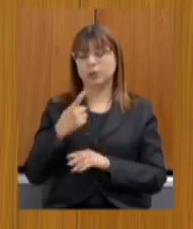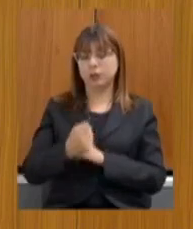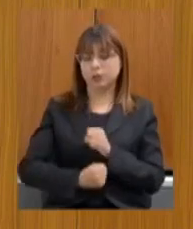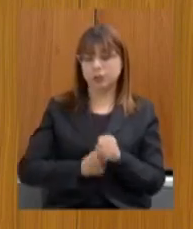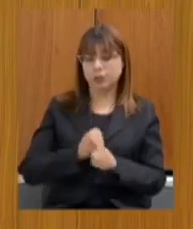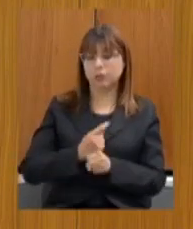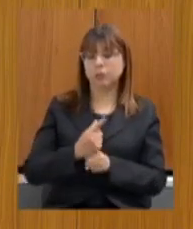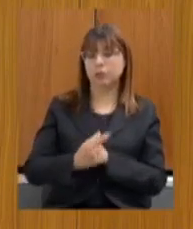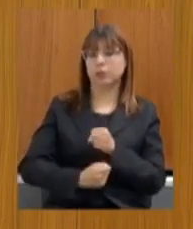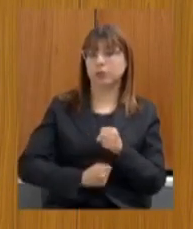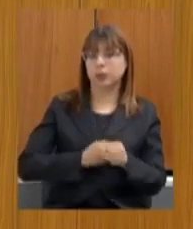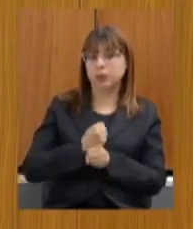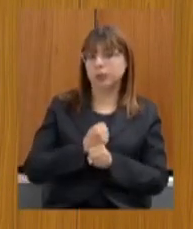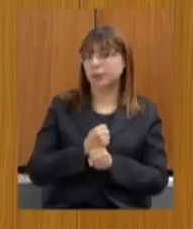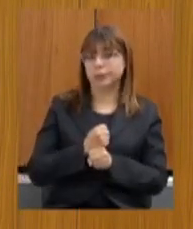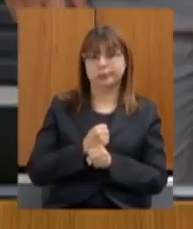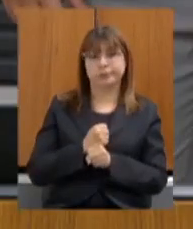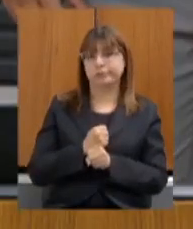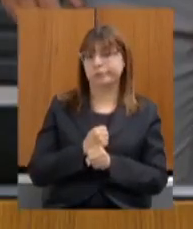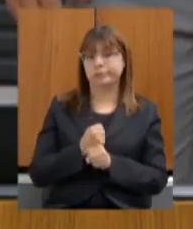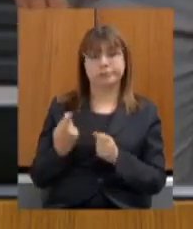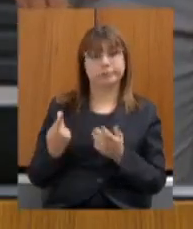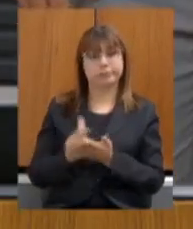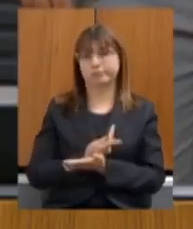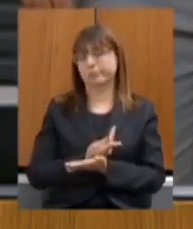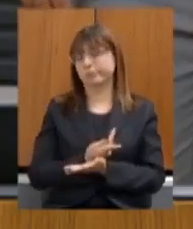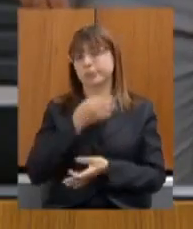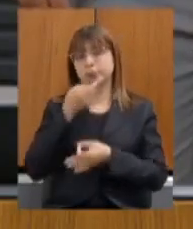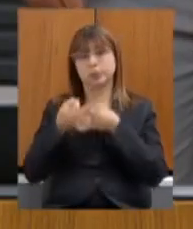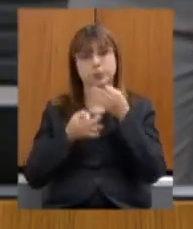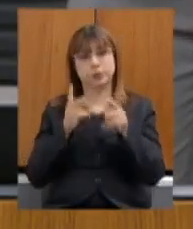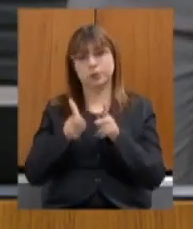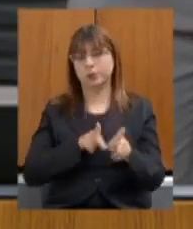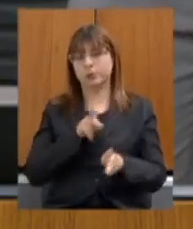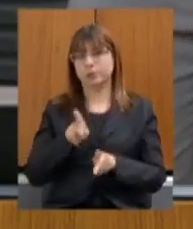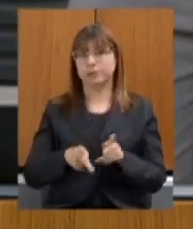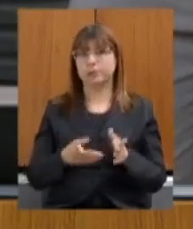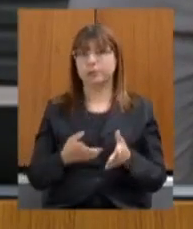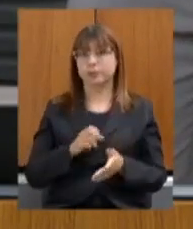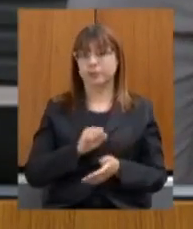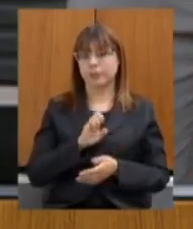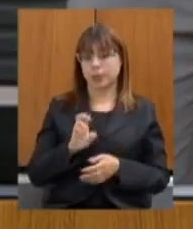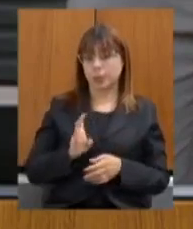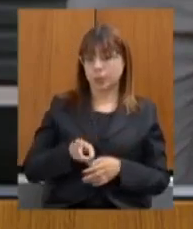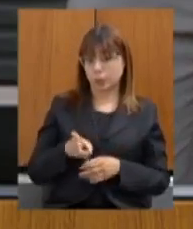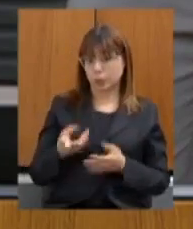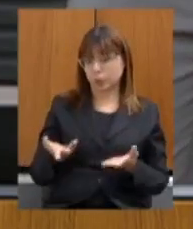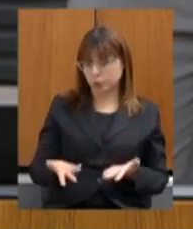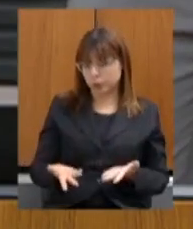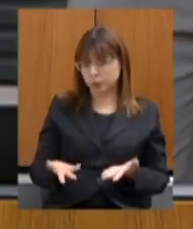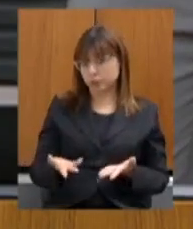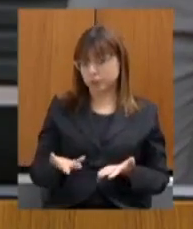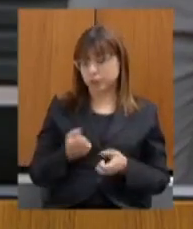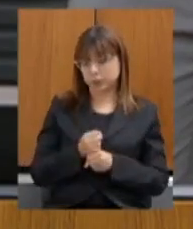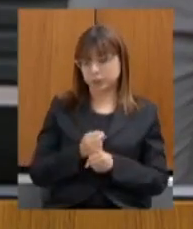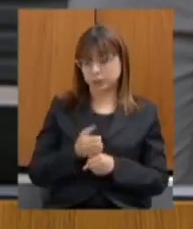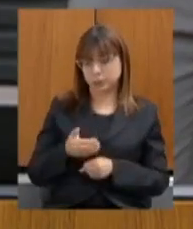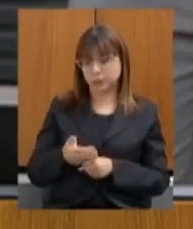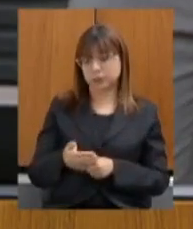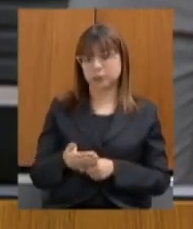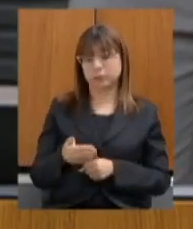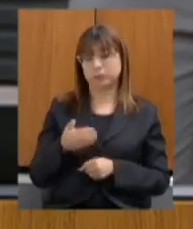menos cumprido as proposições da população. Se continuar do jeito que está, esse ano será